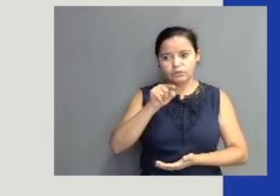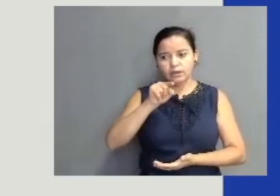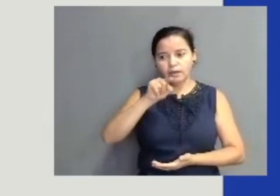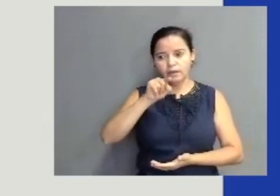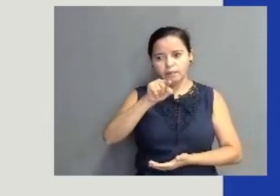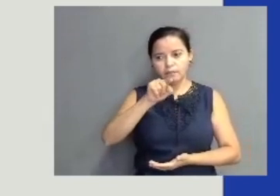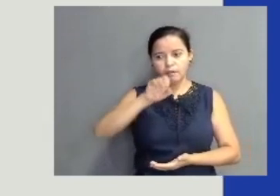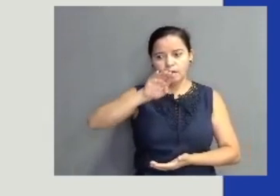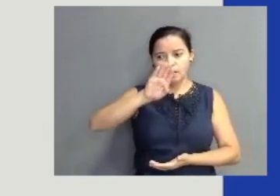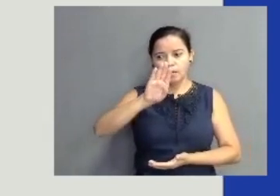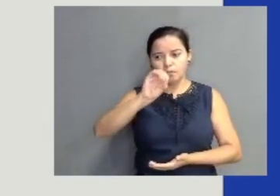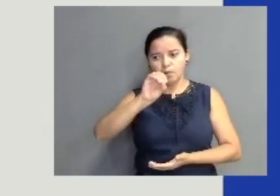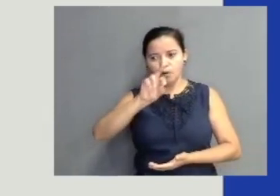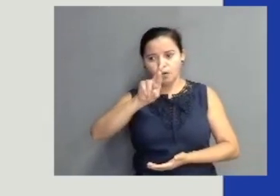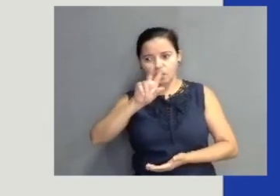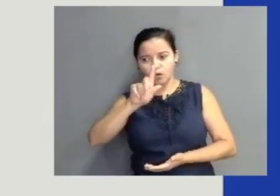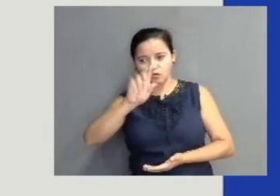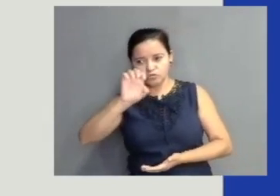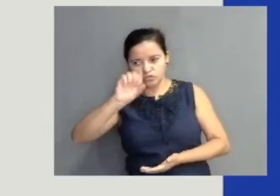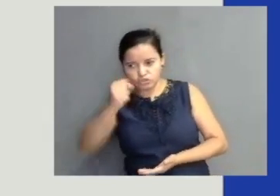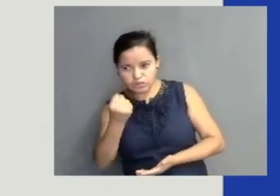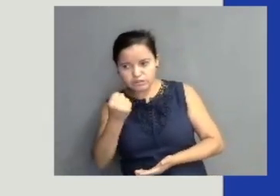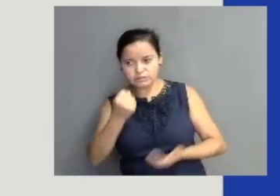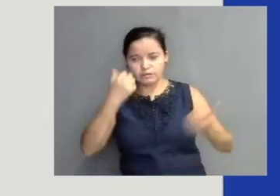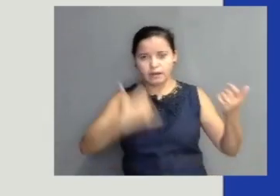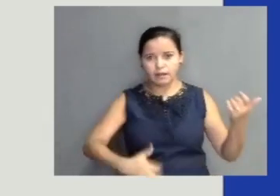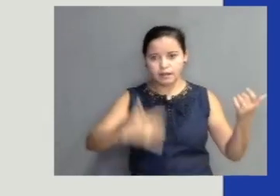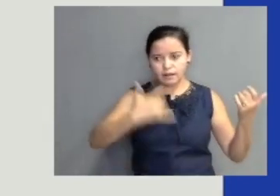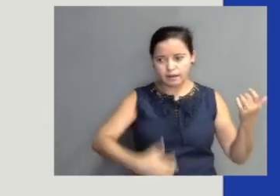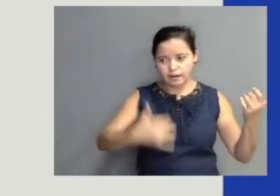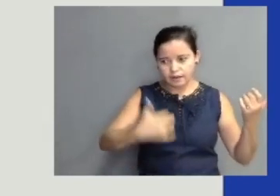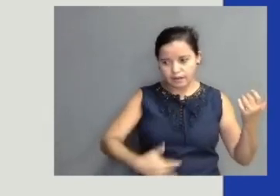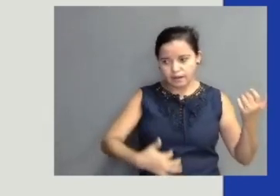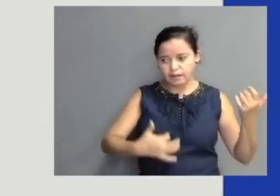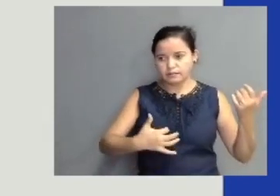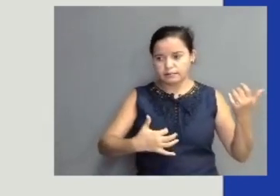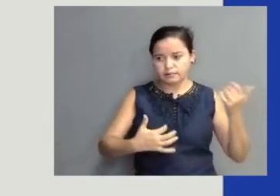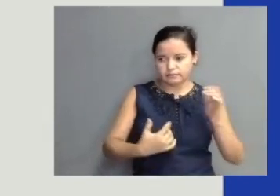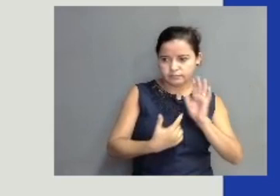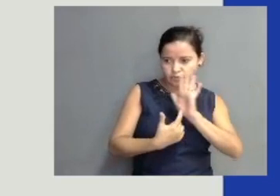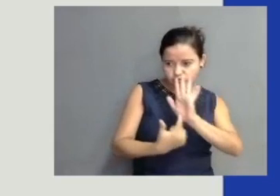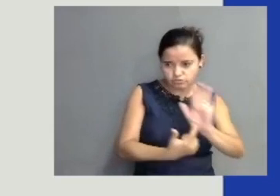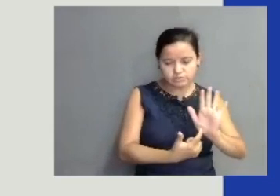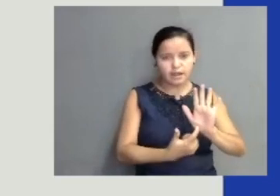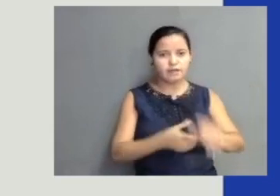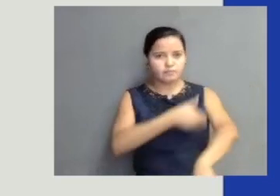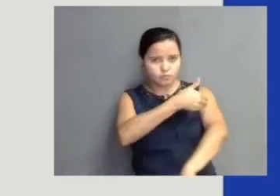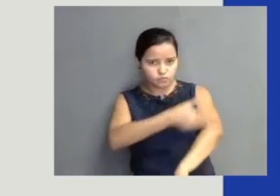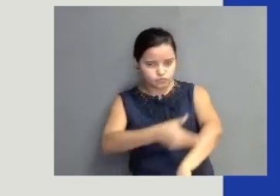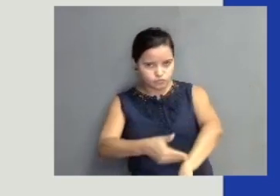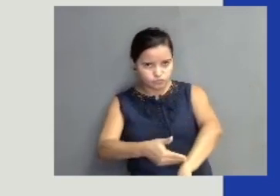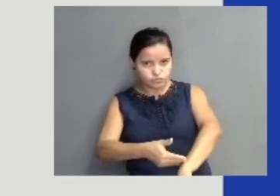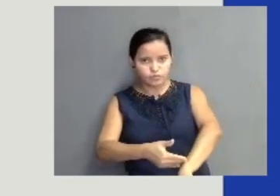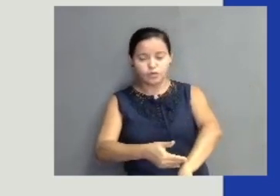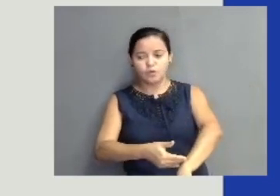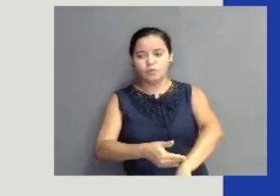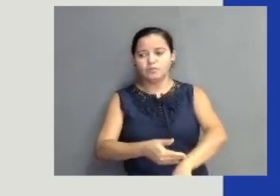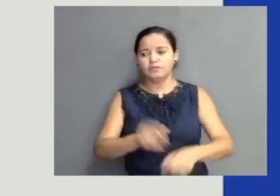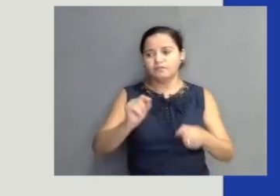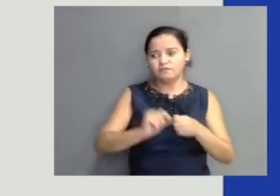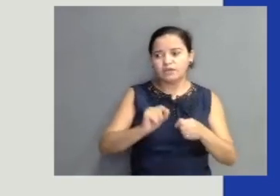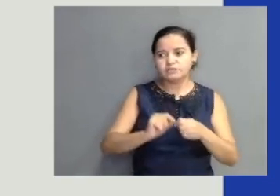As duplas de viola, elas utilizam muito nas suas cantorias, né, essa forma